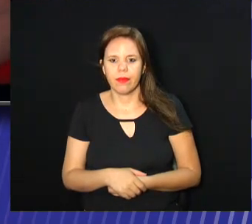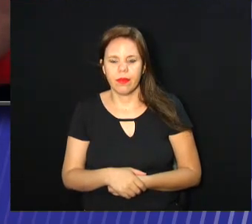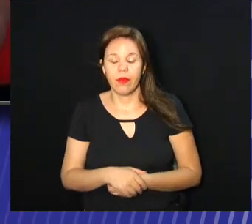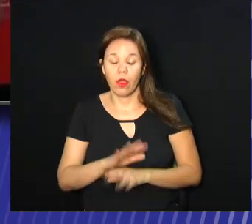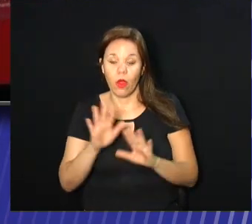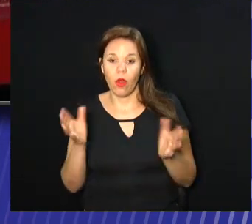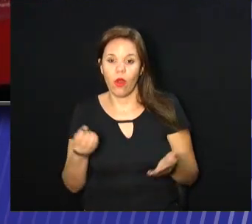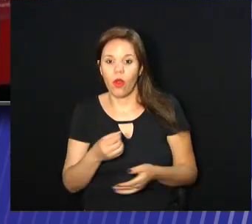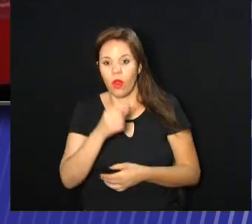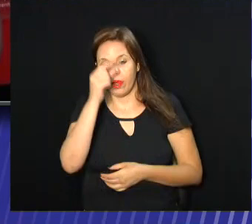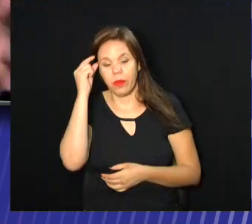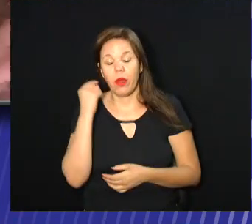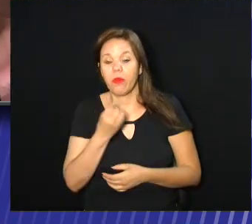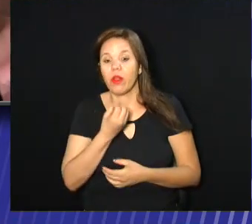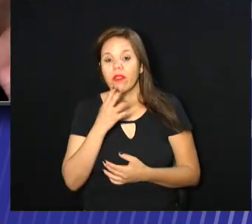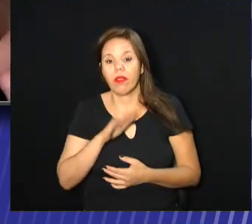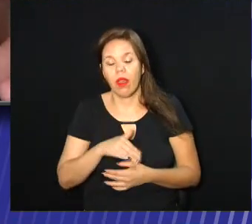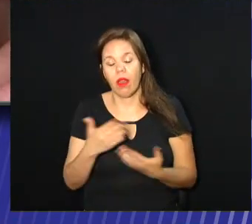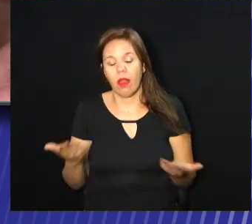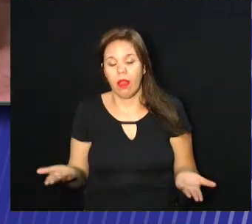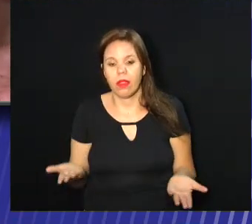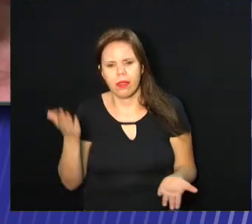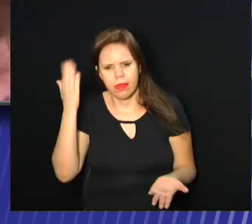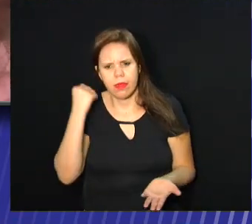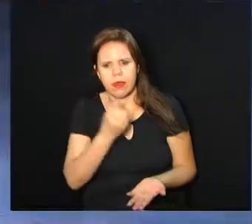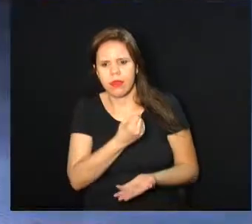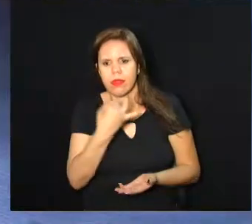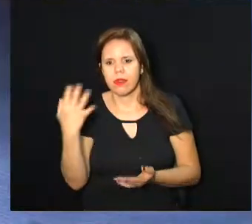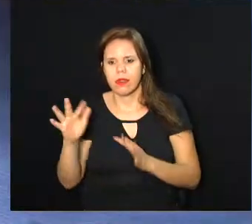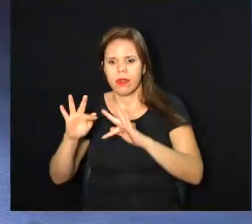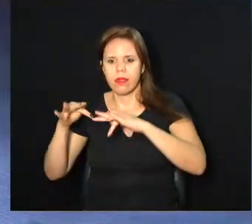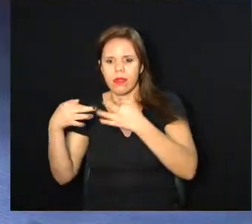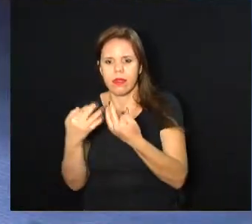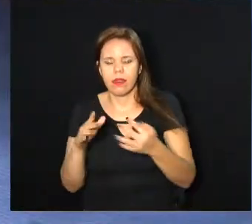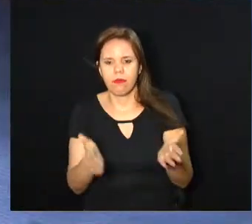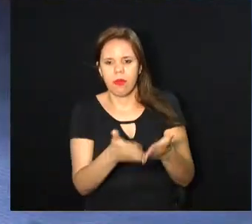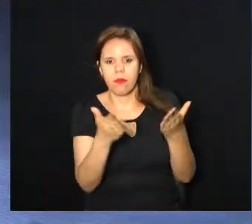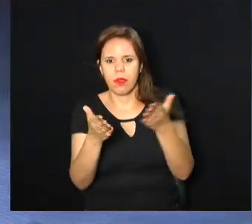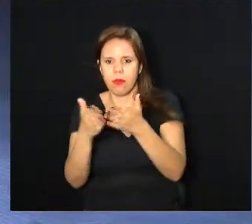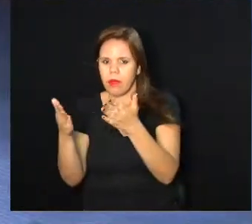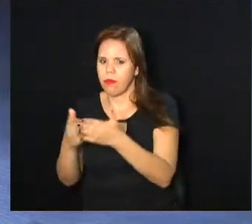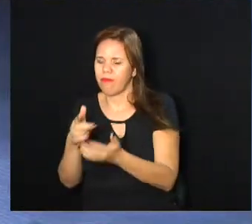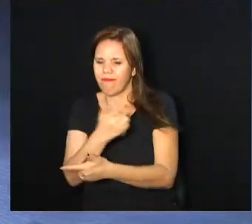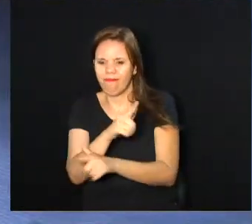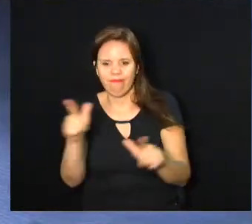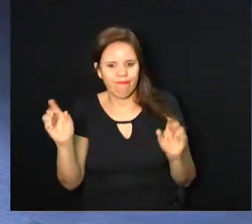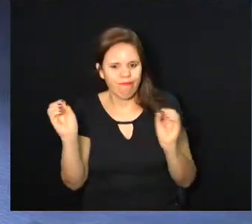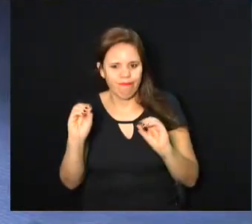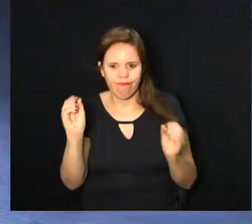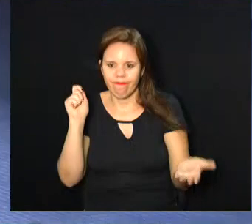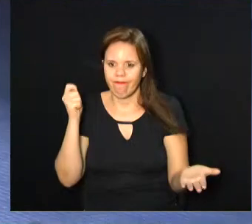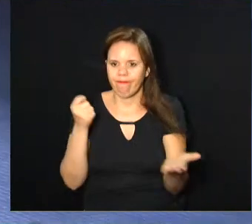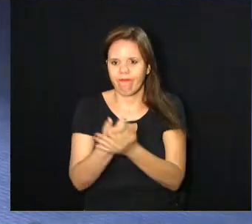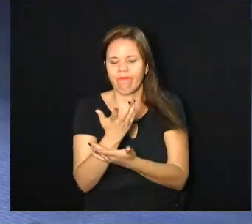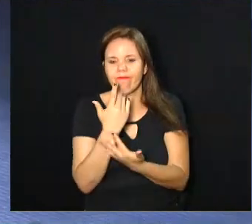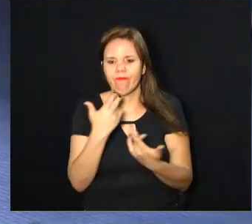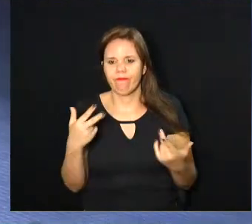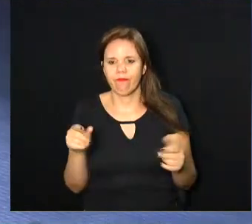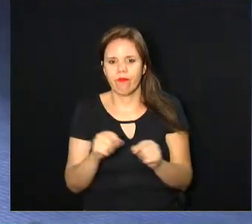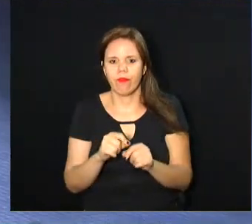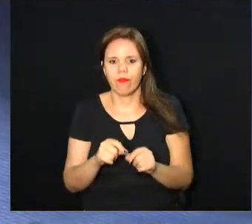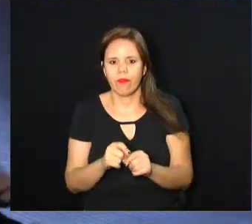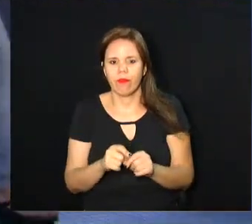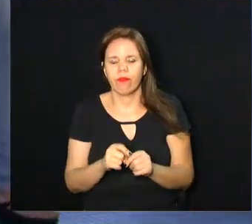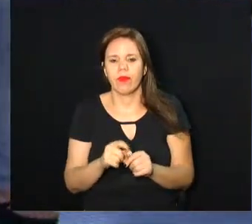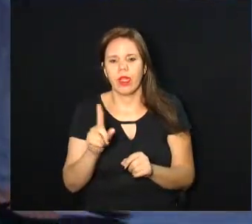Oi, Gabriel, boa tarde. A gente sabe, né, a quantidade de famílias carentes que realmente não têm condições de comprar alimentos. Aí